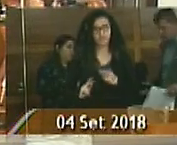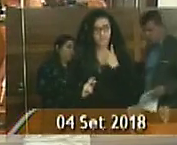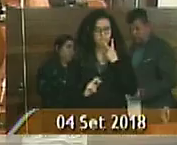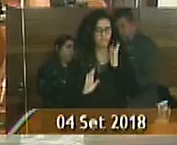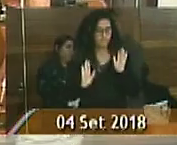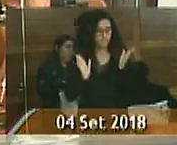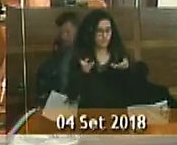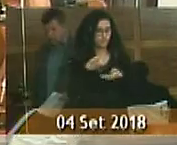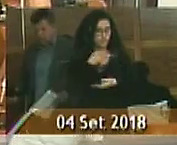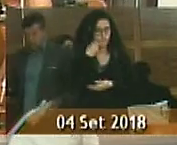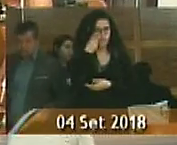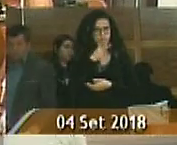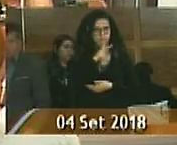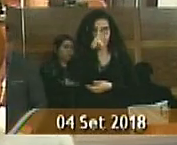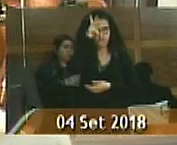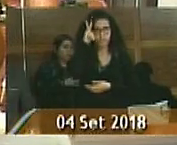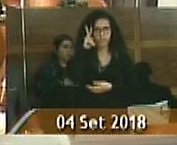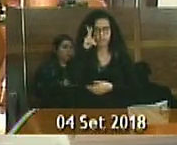Com a palavra, vereador Camu.